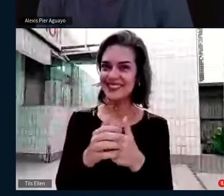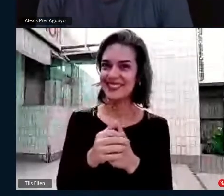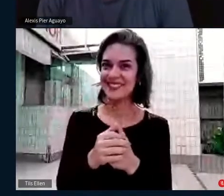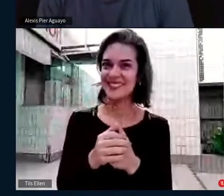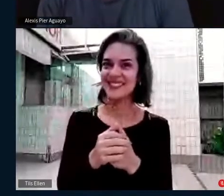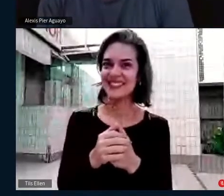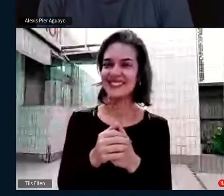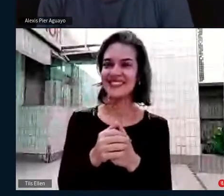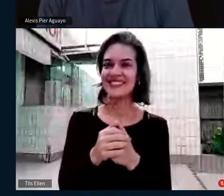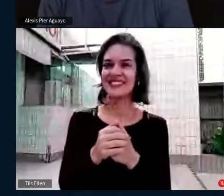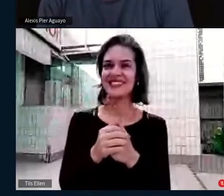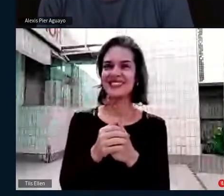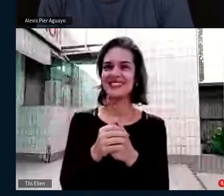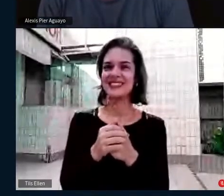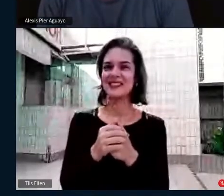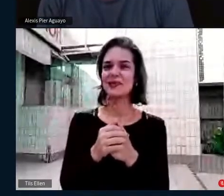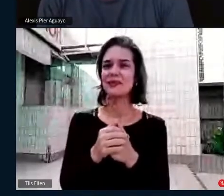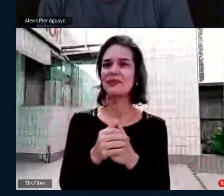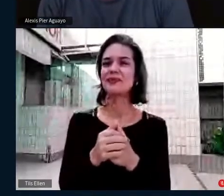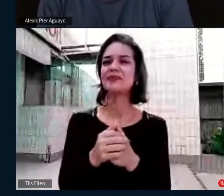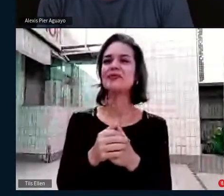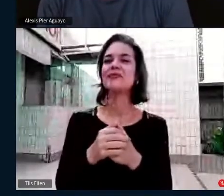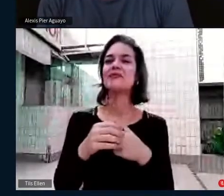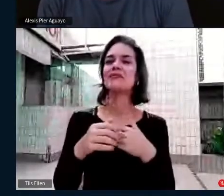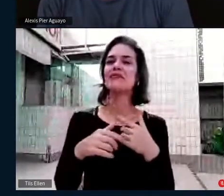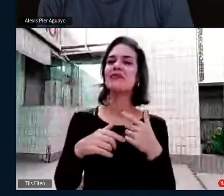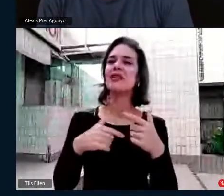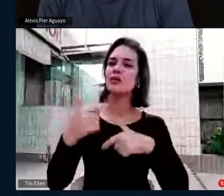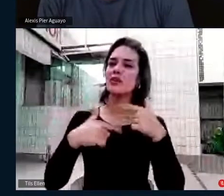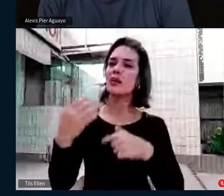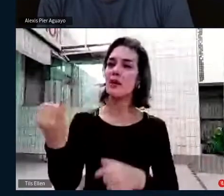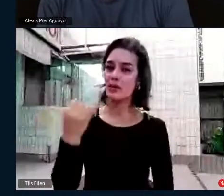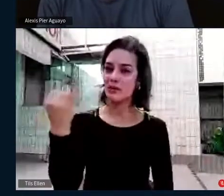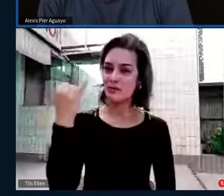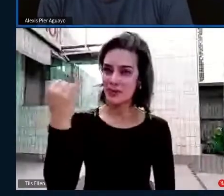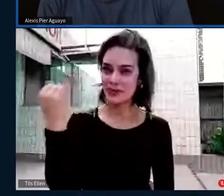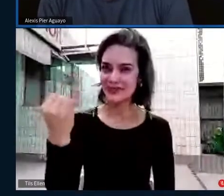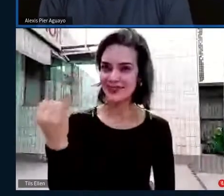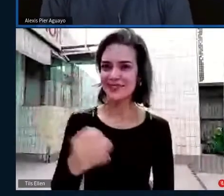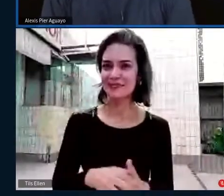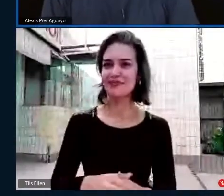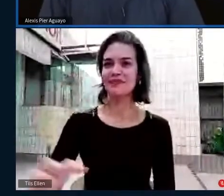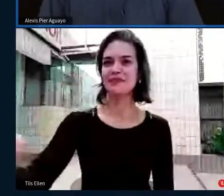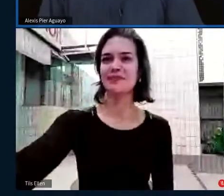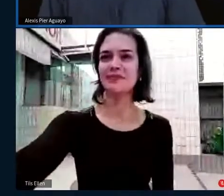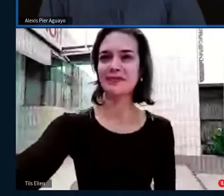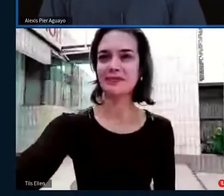da dissertação, esse trabalho tão importante para o nosso campo. Obrigado. Obrigado.